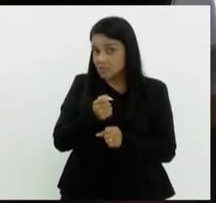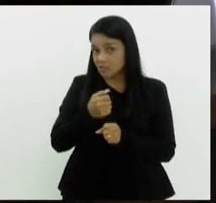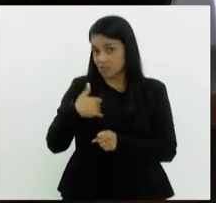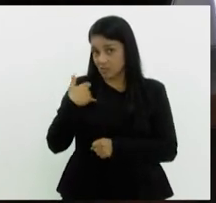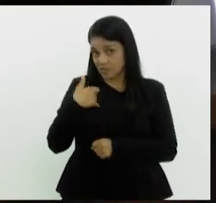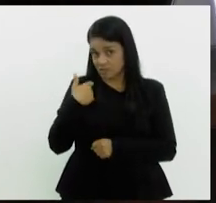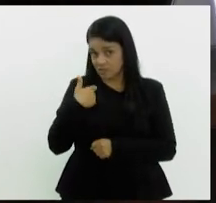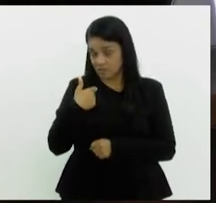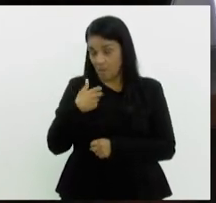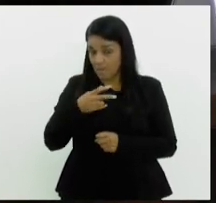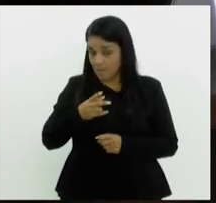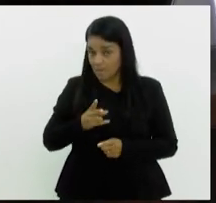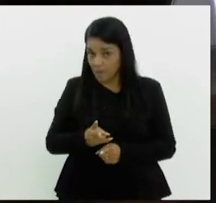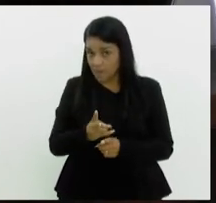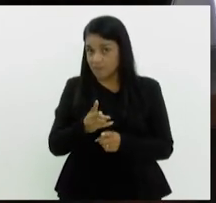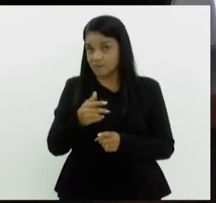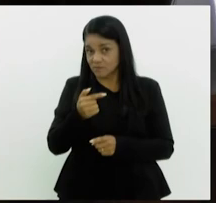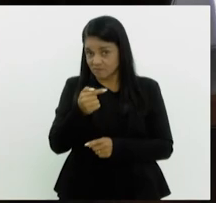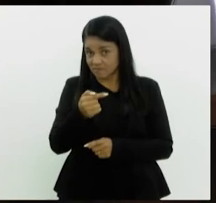mesmo ano, tinha uma outra